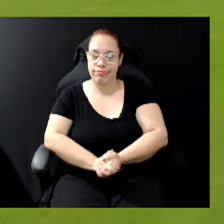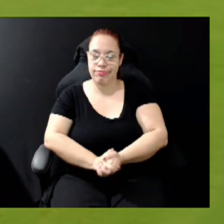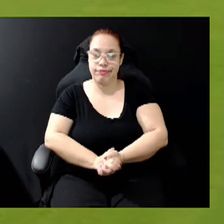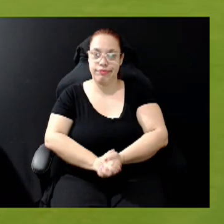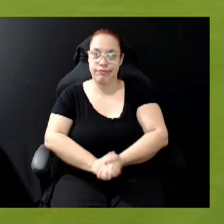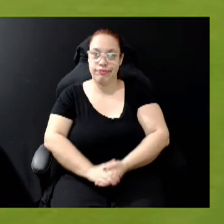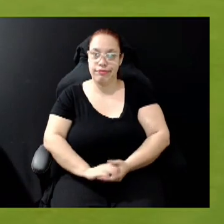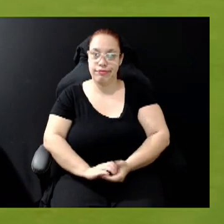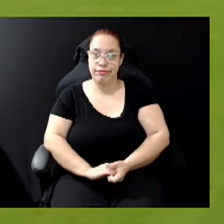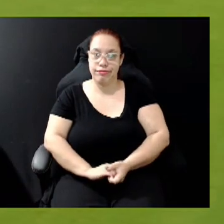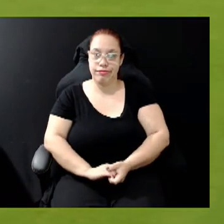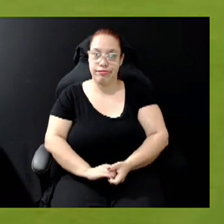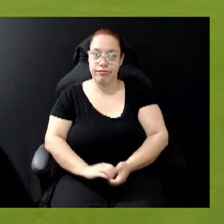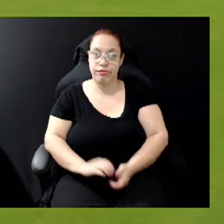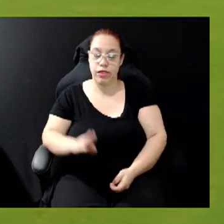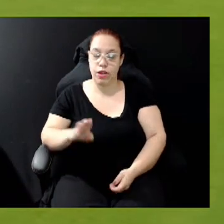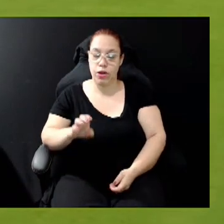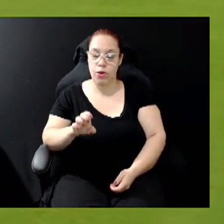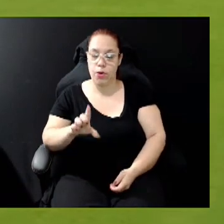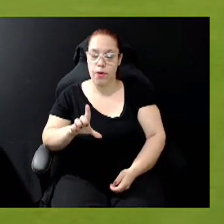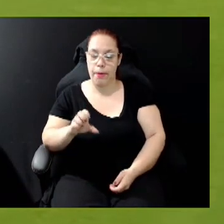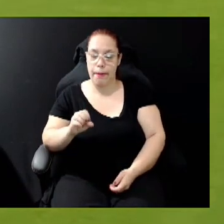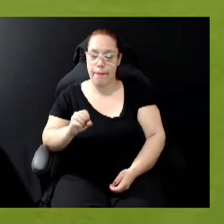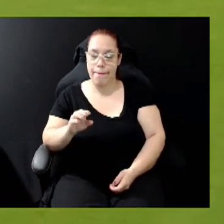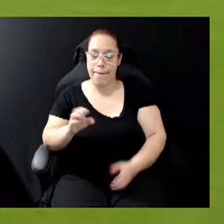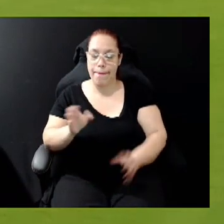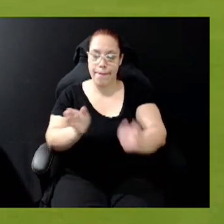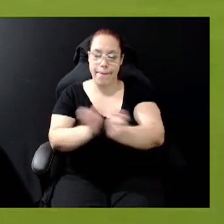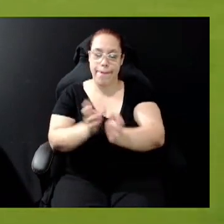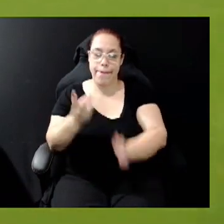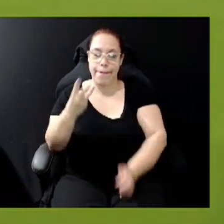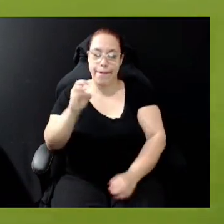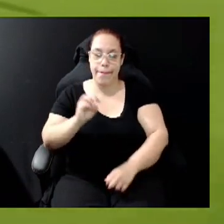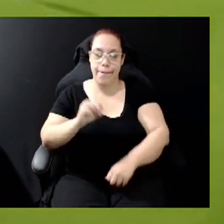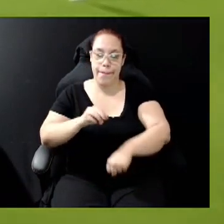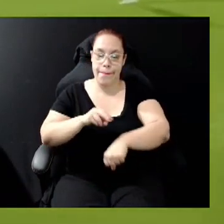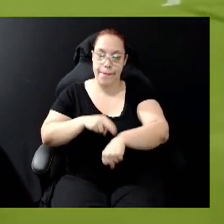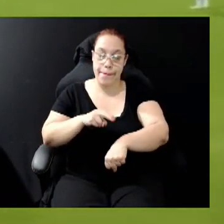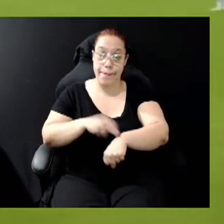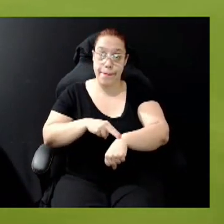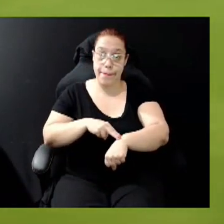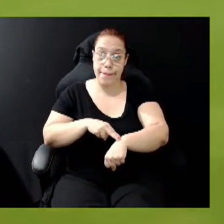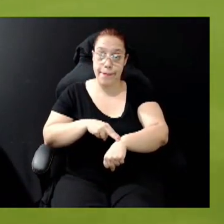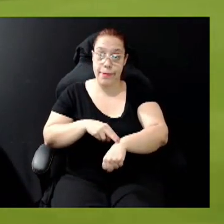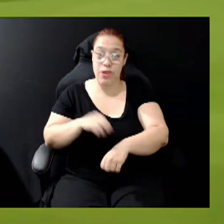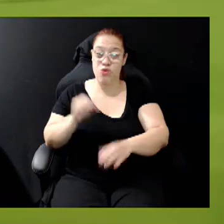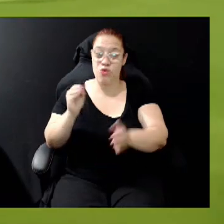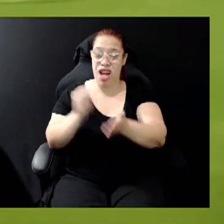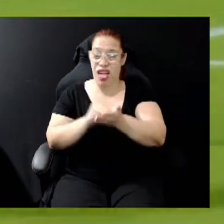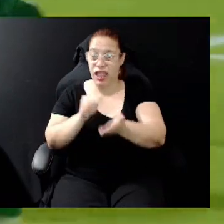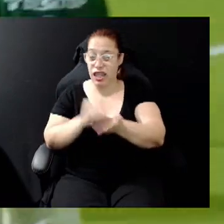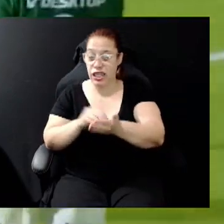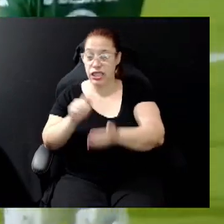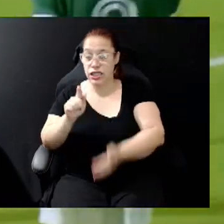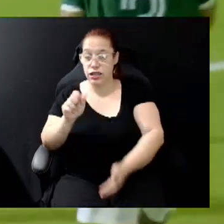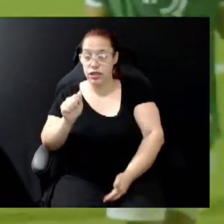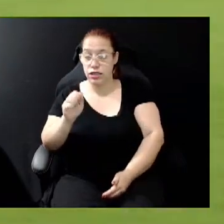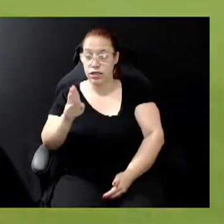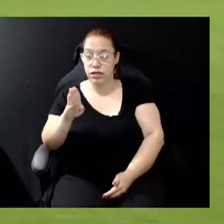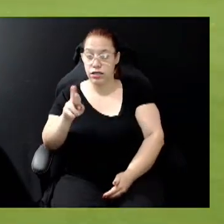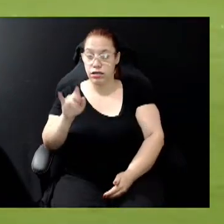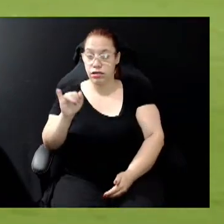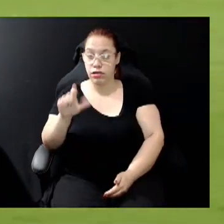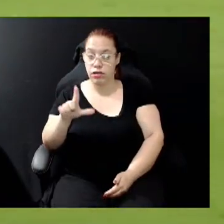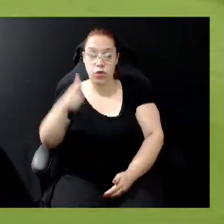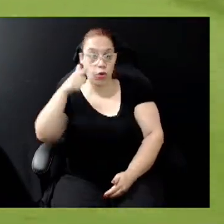O Velo Clube chegou somente aos 35 minutos nesta bomba de falta que Gabriel Mesquita conseguiu espalmar.